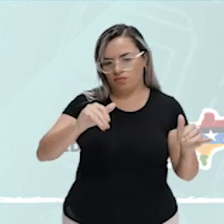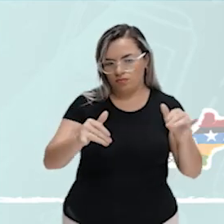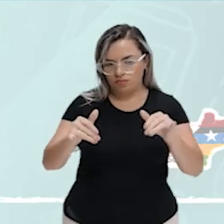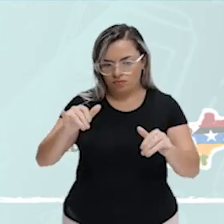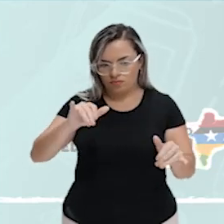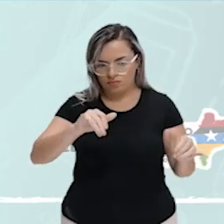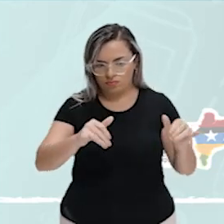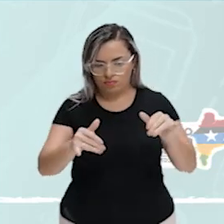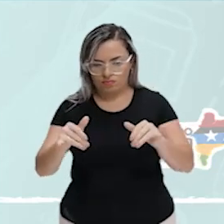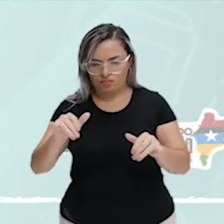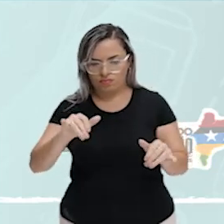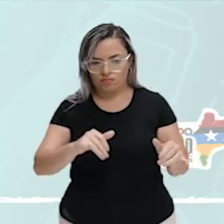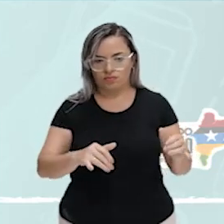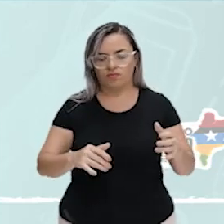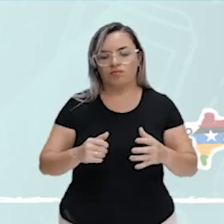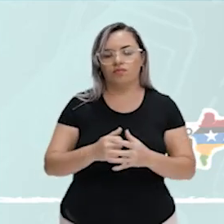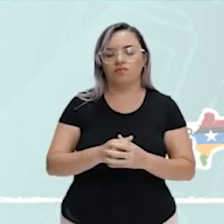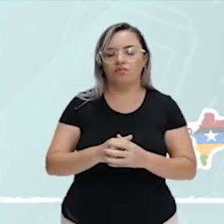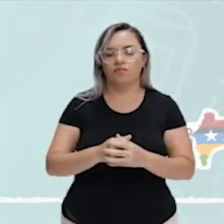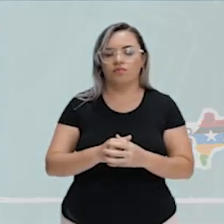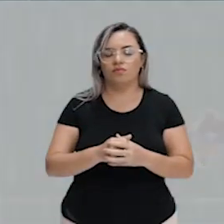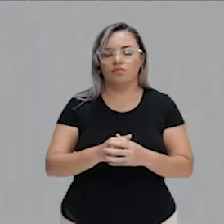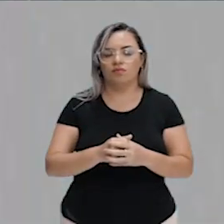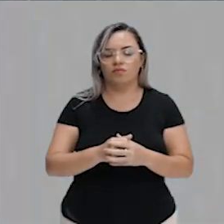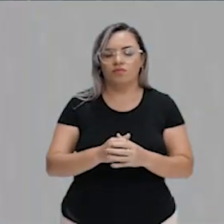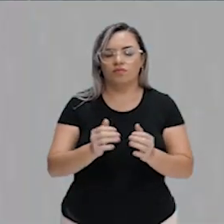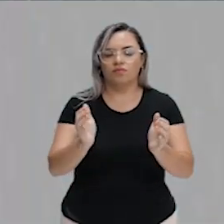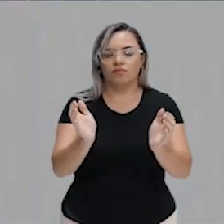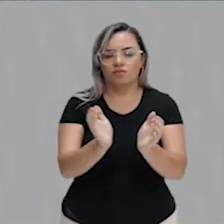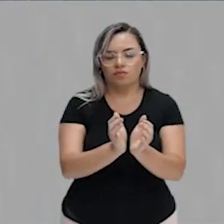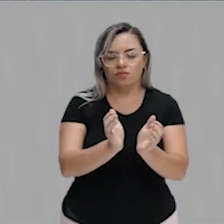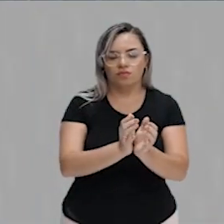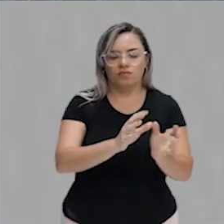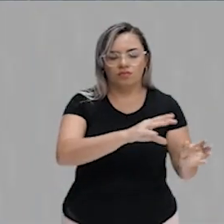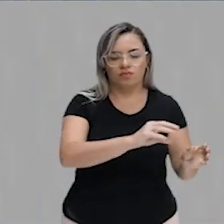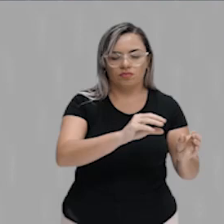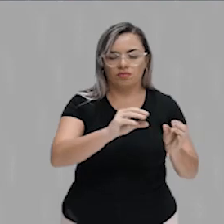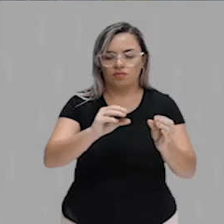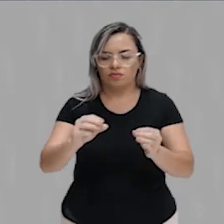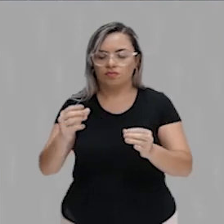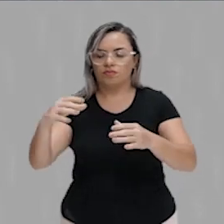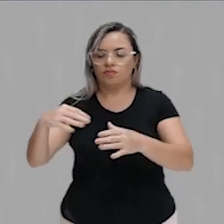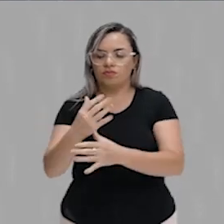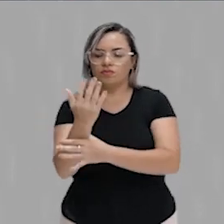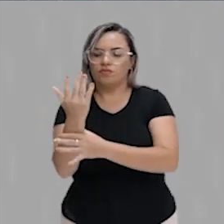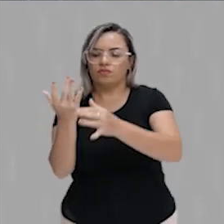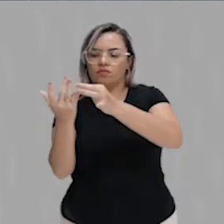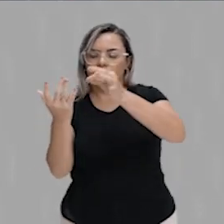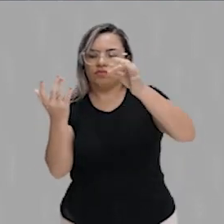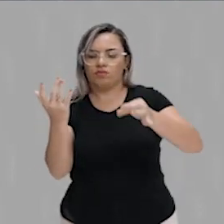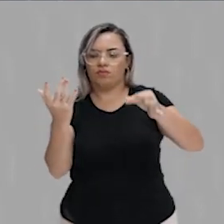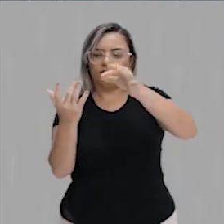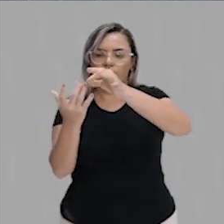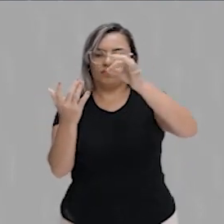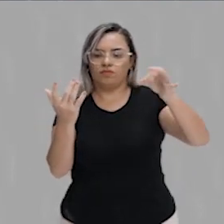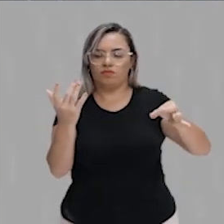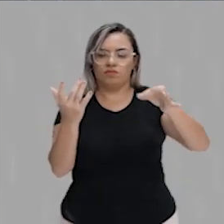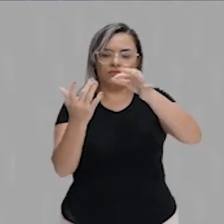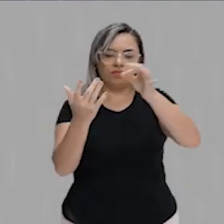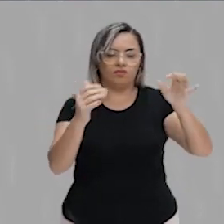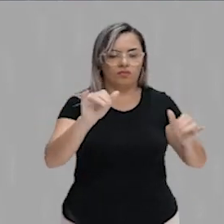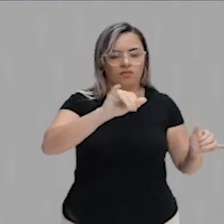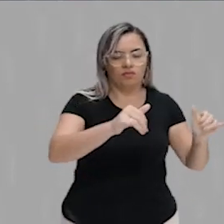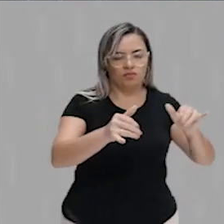hormônio citocinina num grupo de células que foi extraído das folhas, essas células elas podem